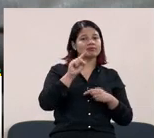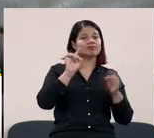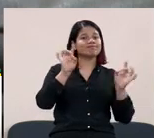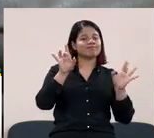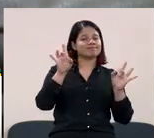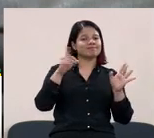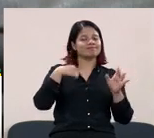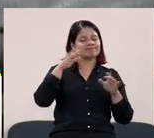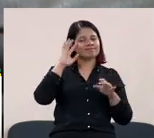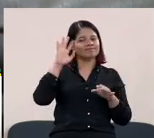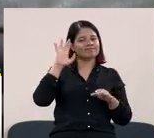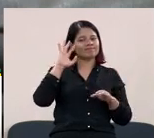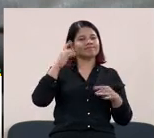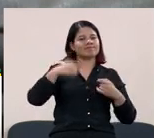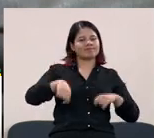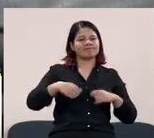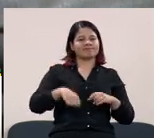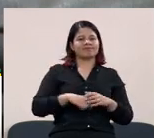precisa refletir.